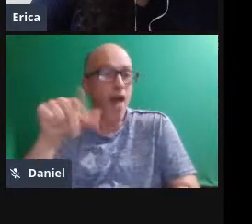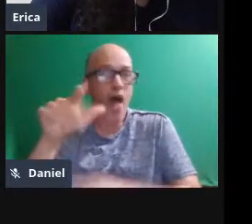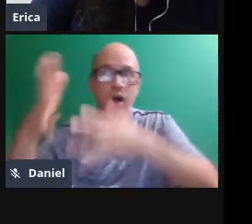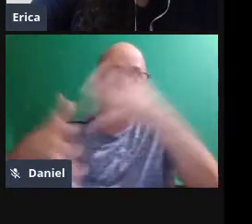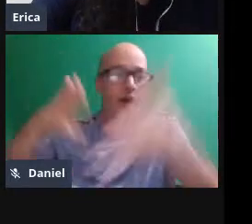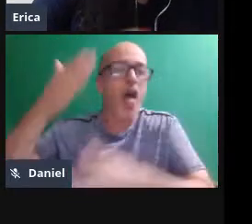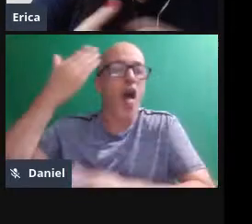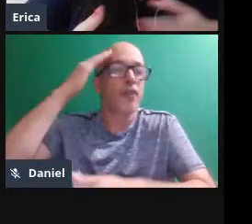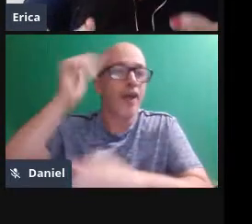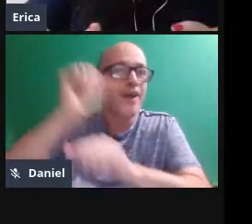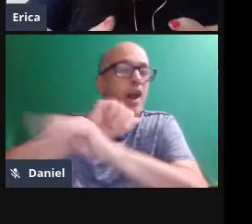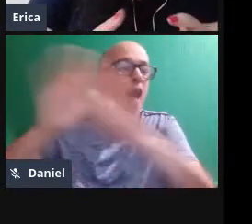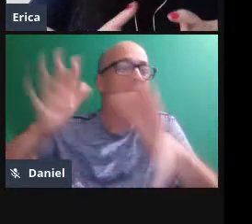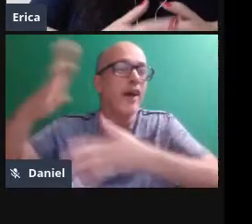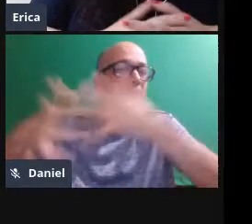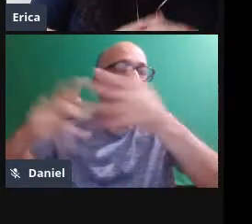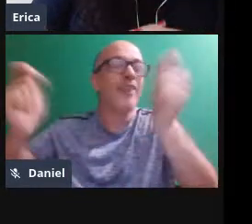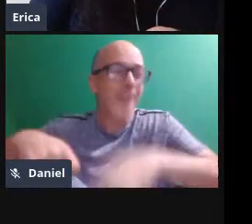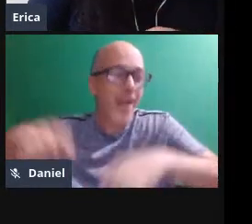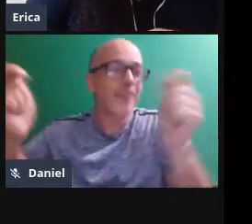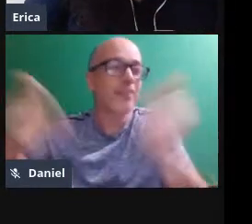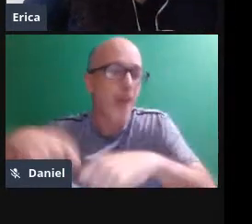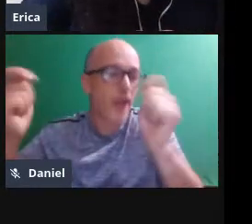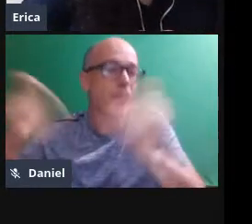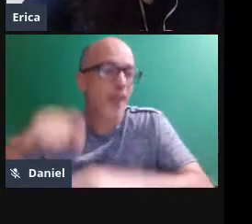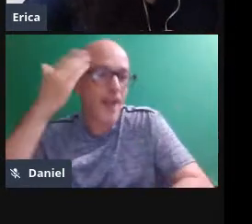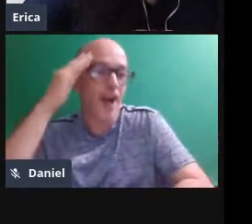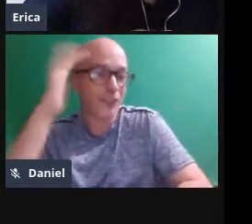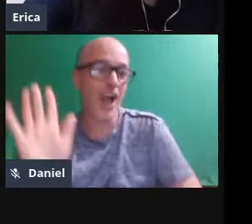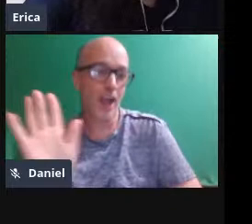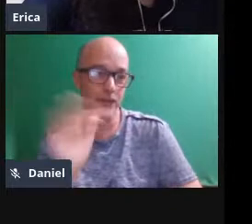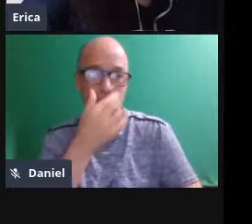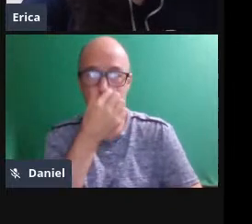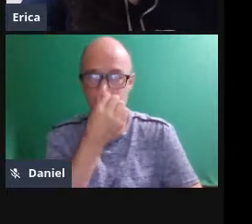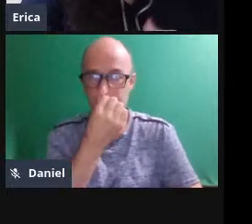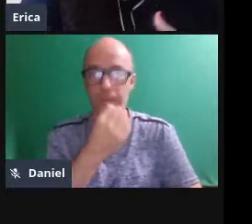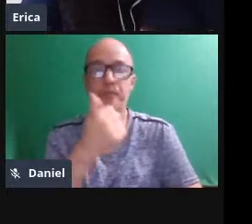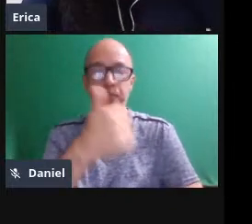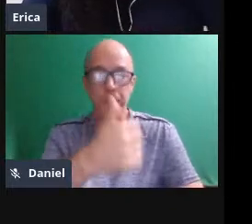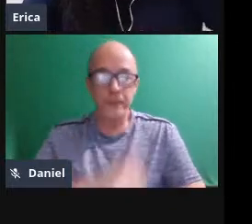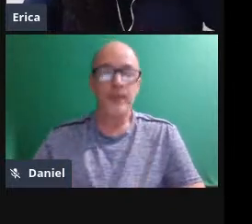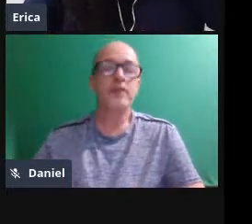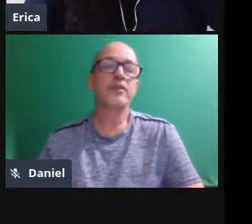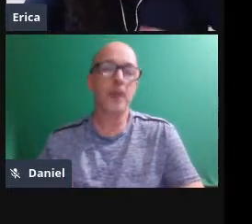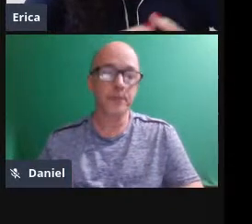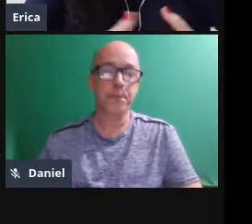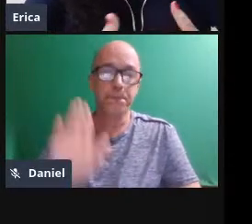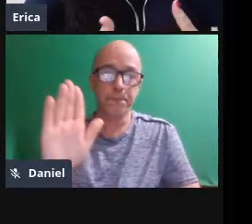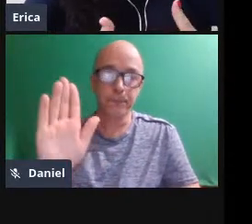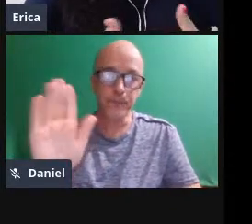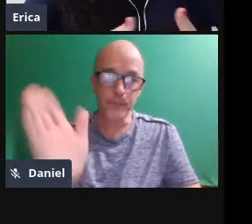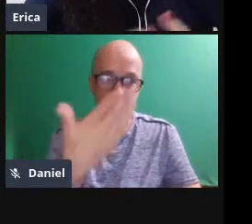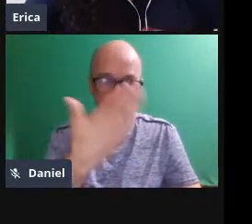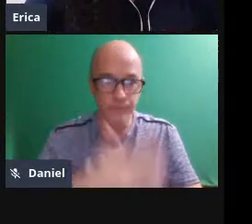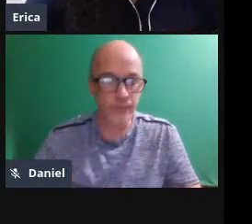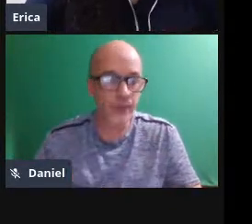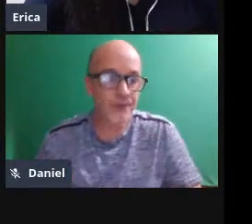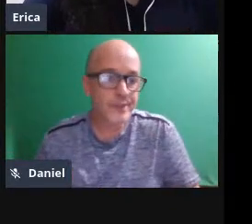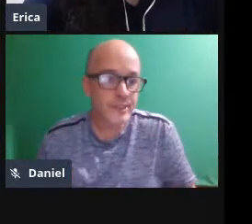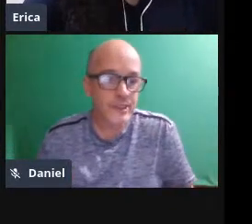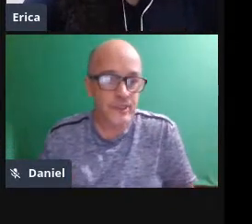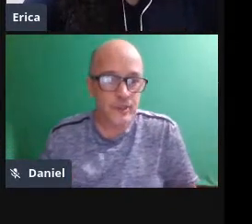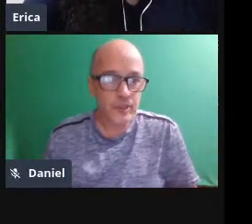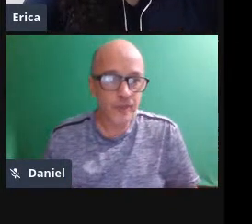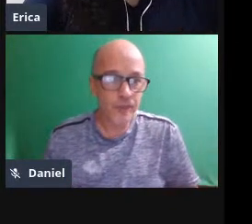os surdos, né, filmes de surdos, que dá para você entender claramente o que eles estão sinalizando, que são filmes franceses